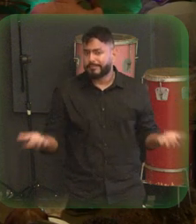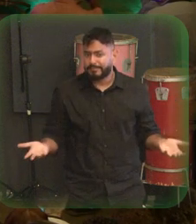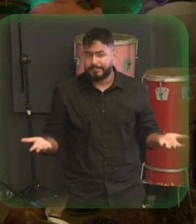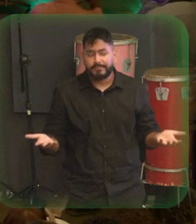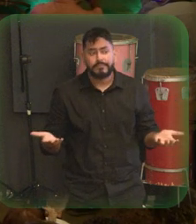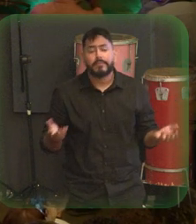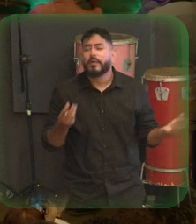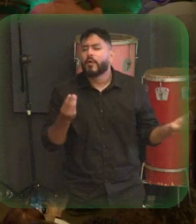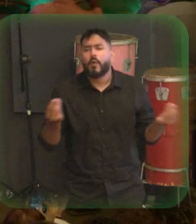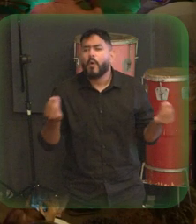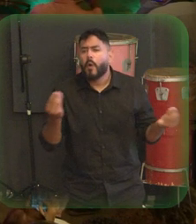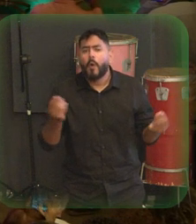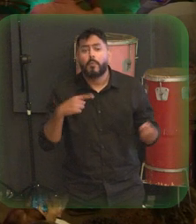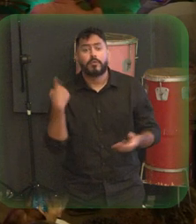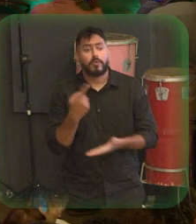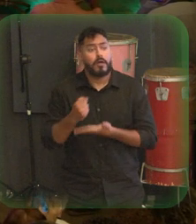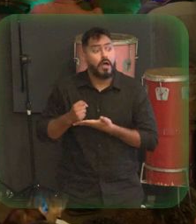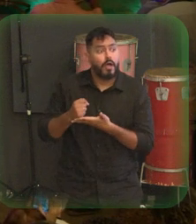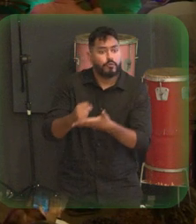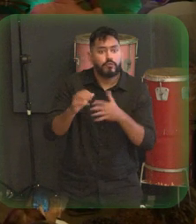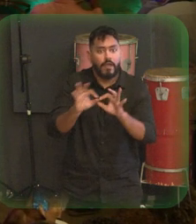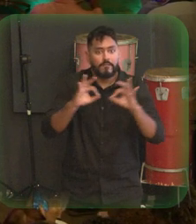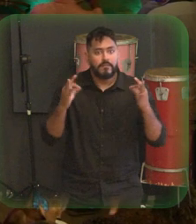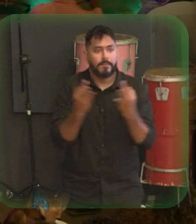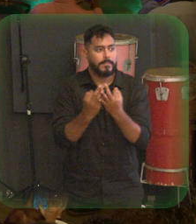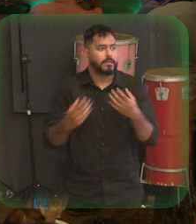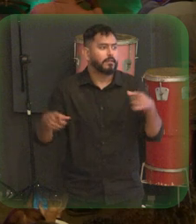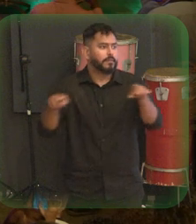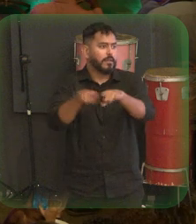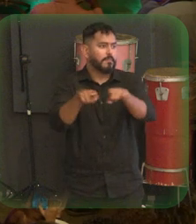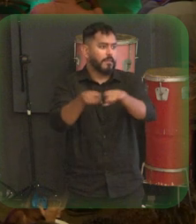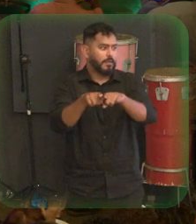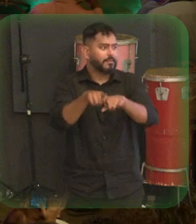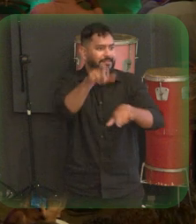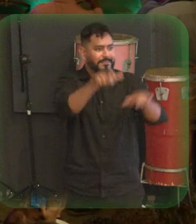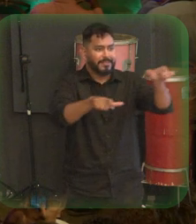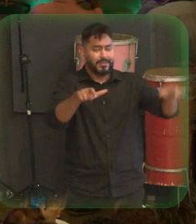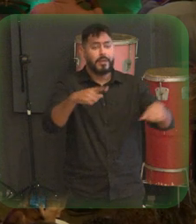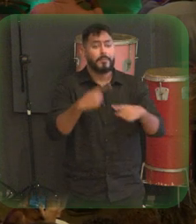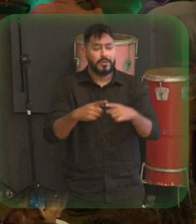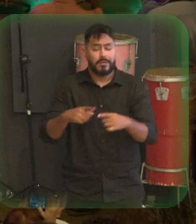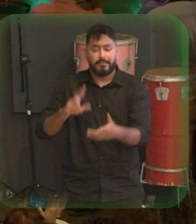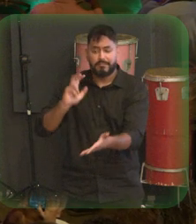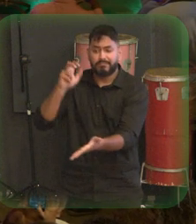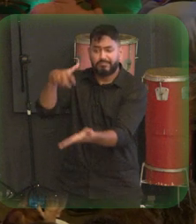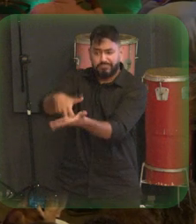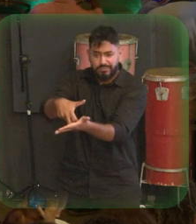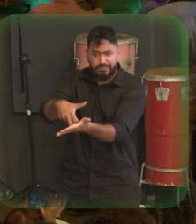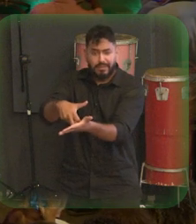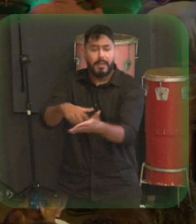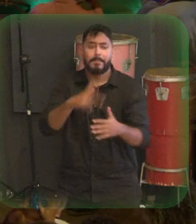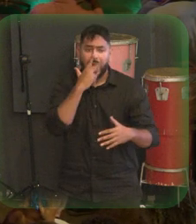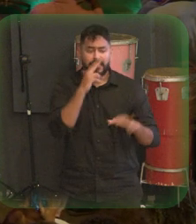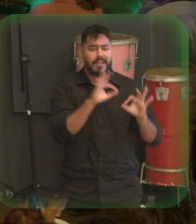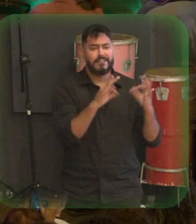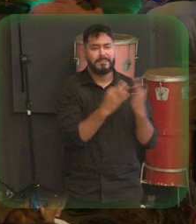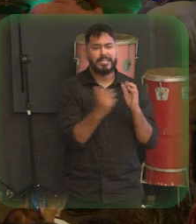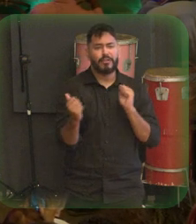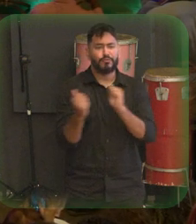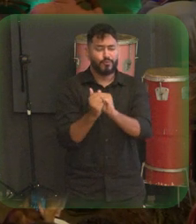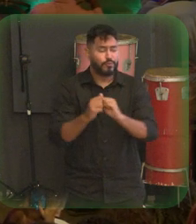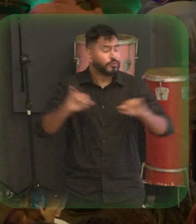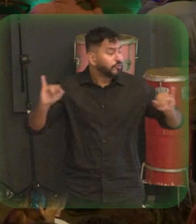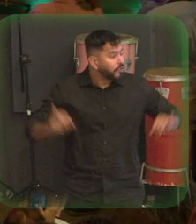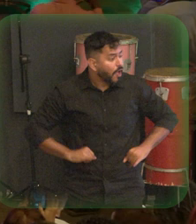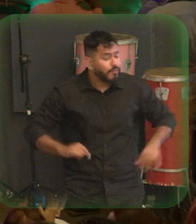Como é que nós fazemos para ajudar as famílias dessas pessoas também? Que quando a pessoa é condenada junto, né, sofrendo as piores